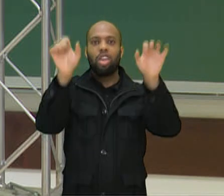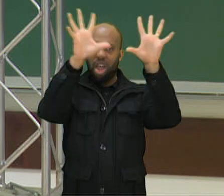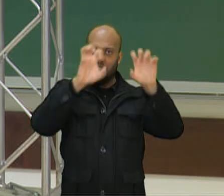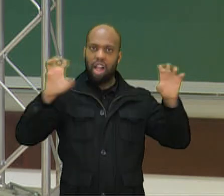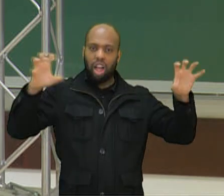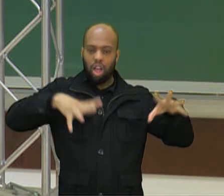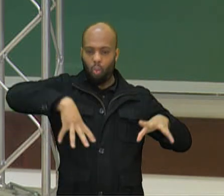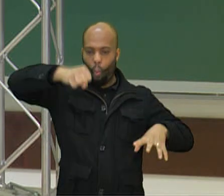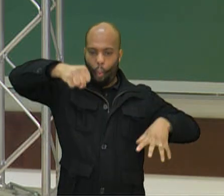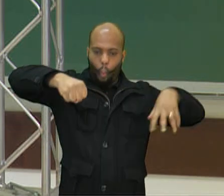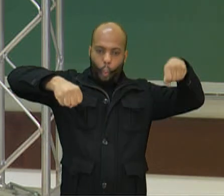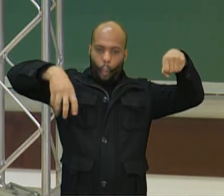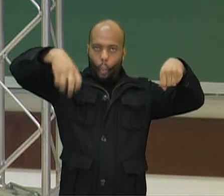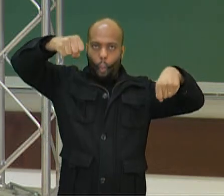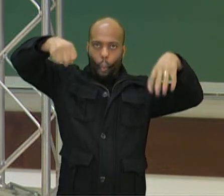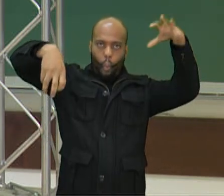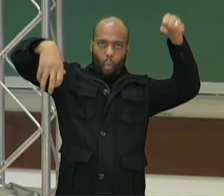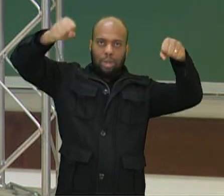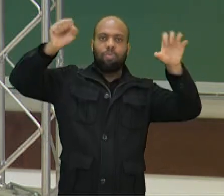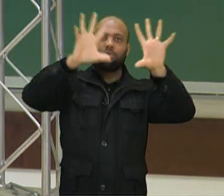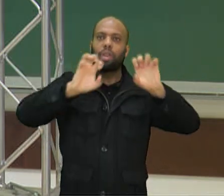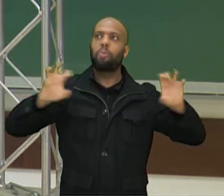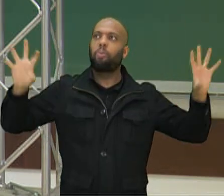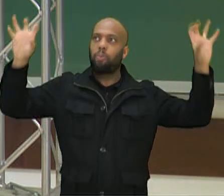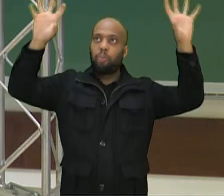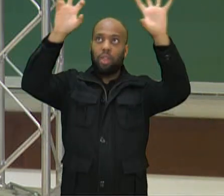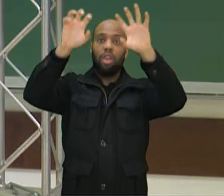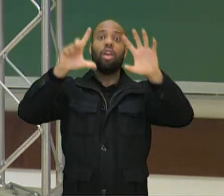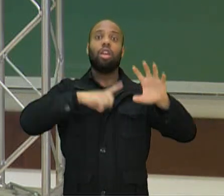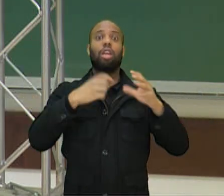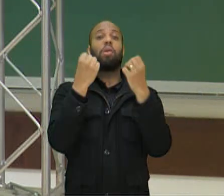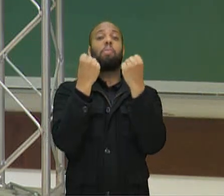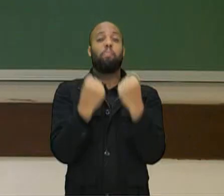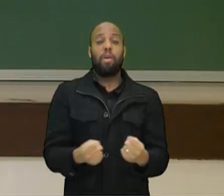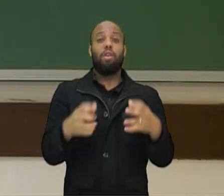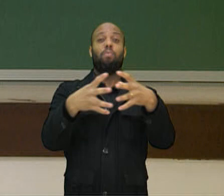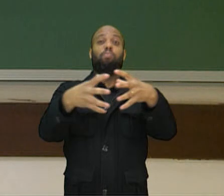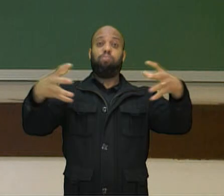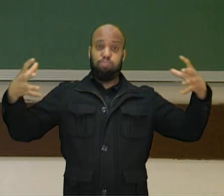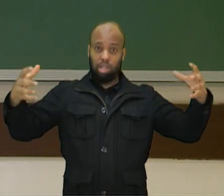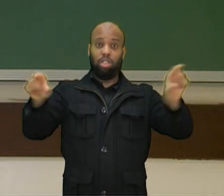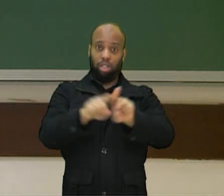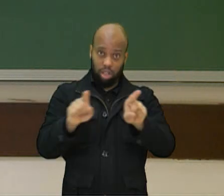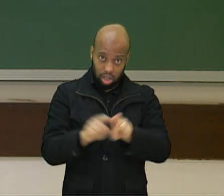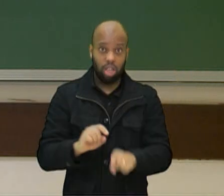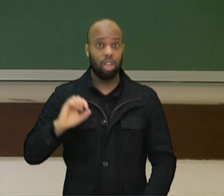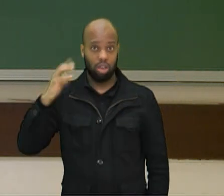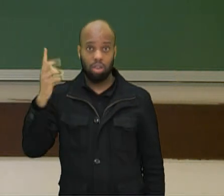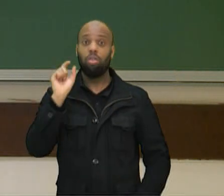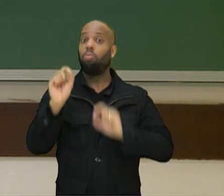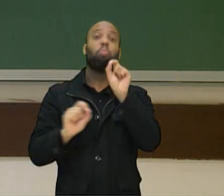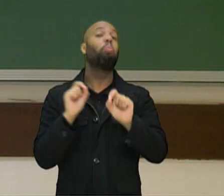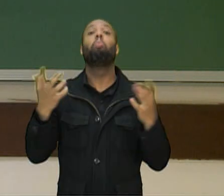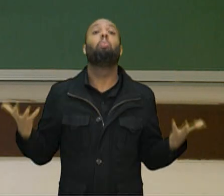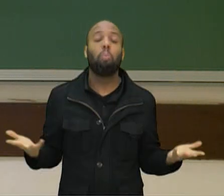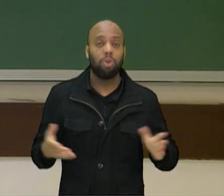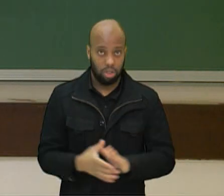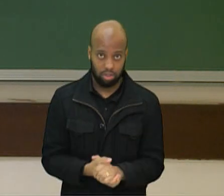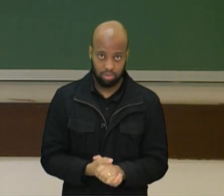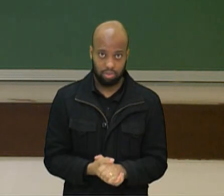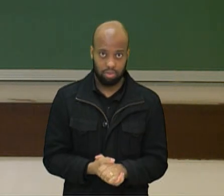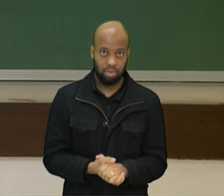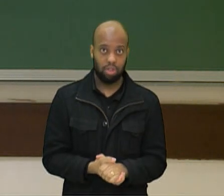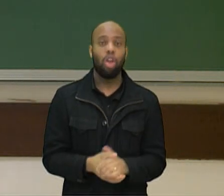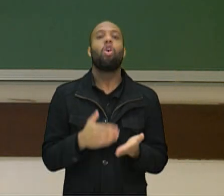contribuir para o processo de condensação. Quando essa nuvem atinge um tamanho e um peso muito grande, o que acontece?